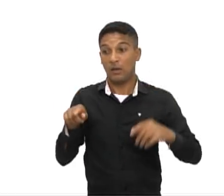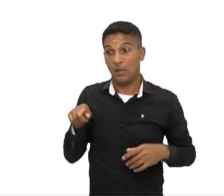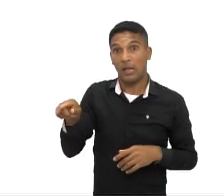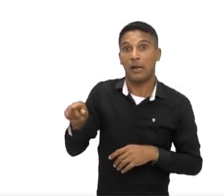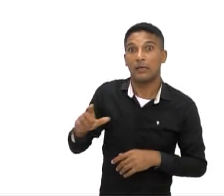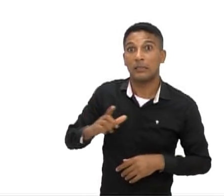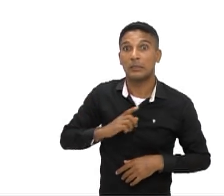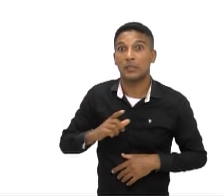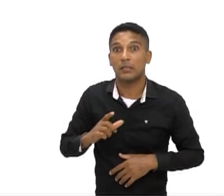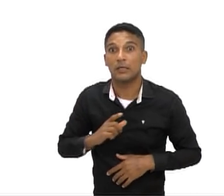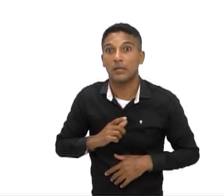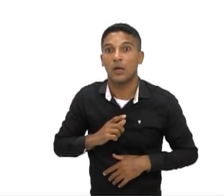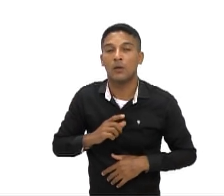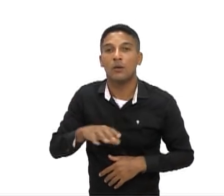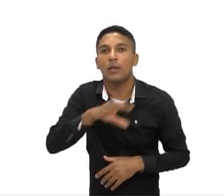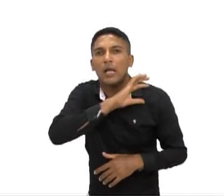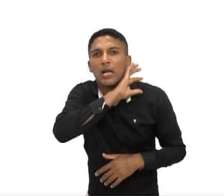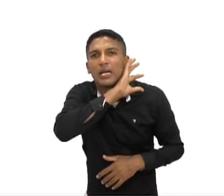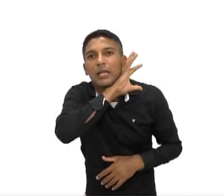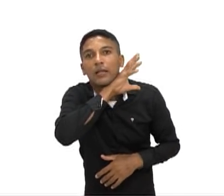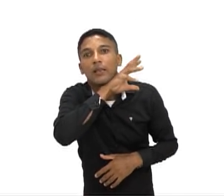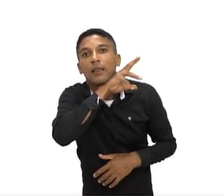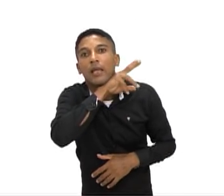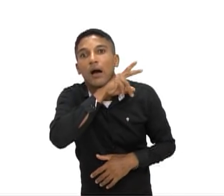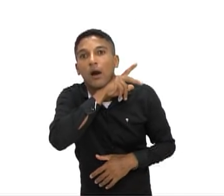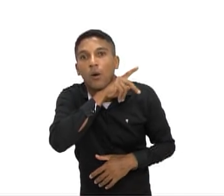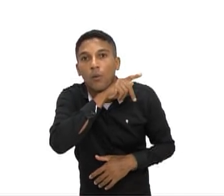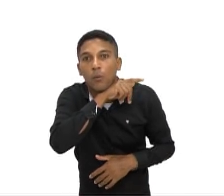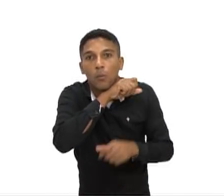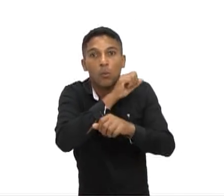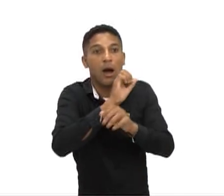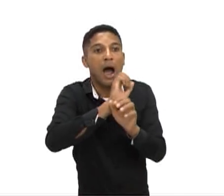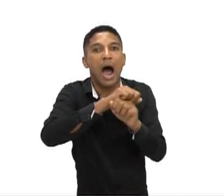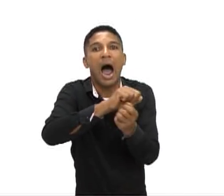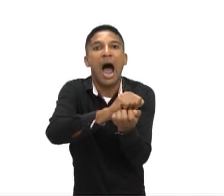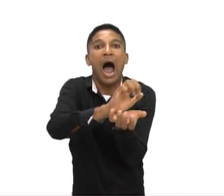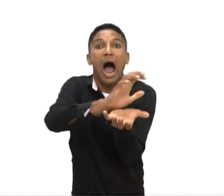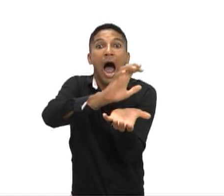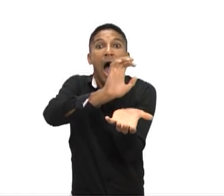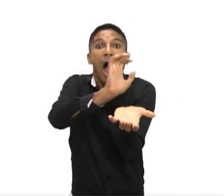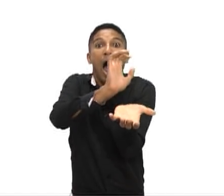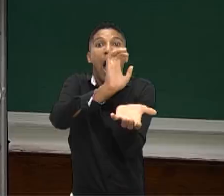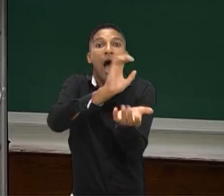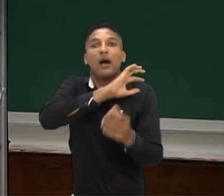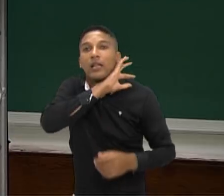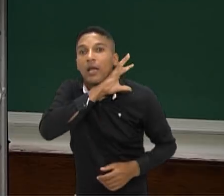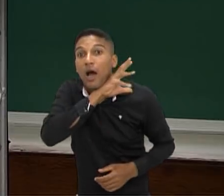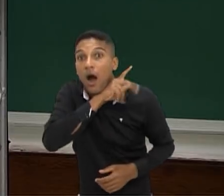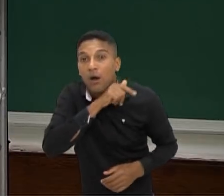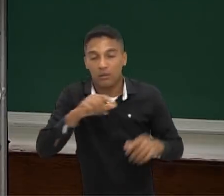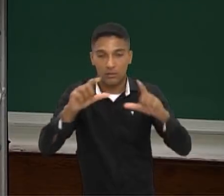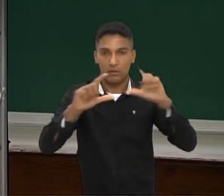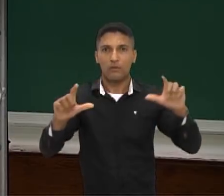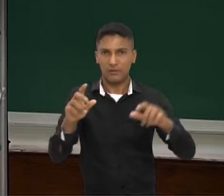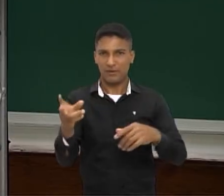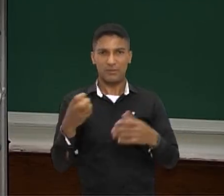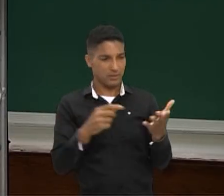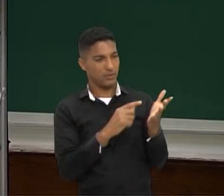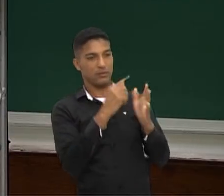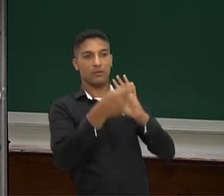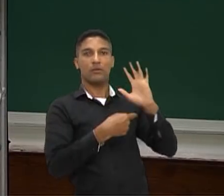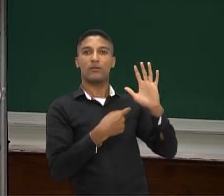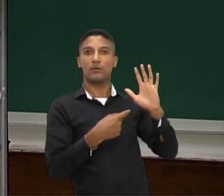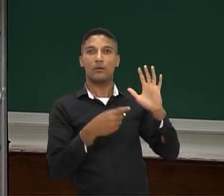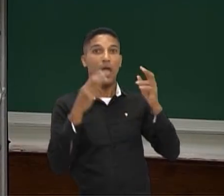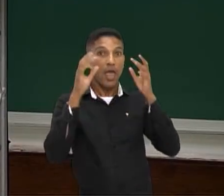rugindo, com sua garganta, com sua grande boca aberta. Será que aqui a gente tem um fragmento que desencadeia no leitor